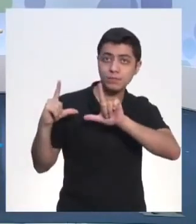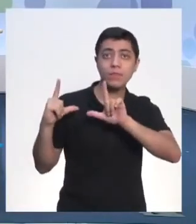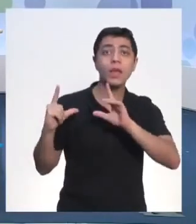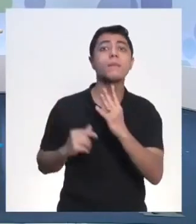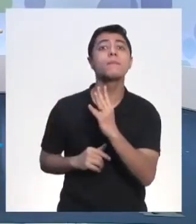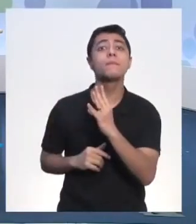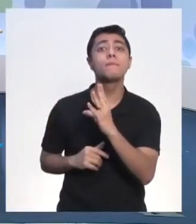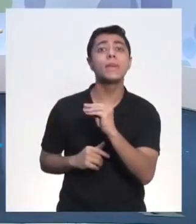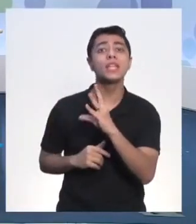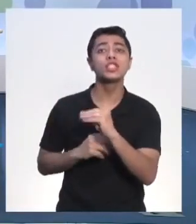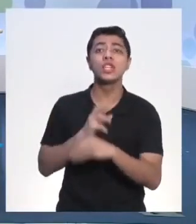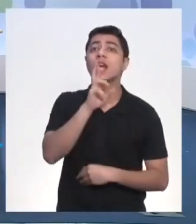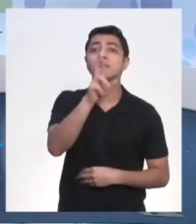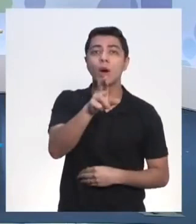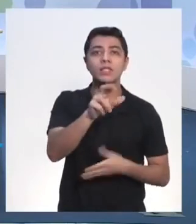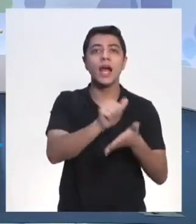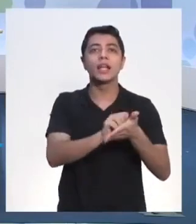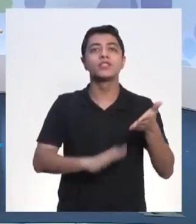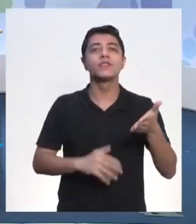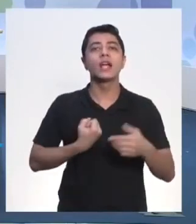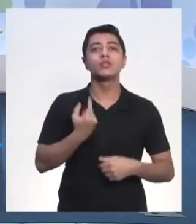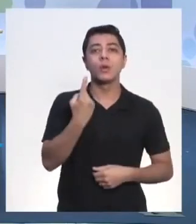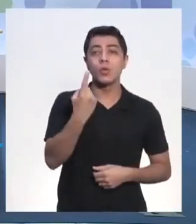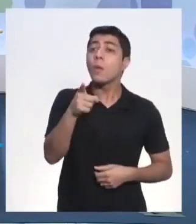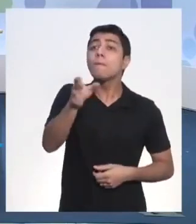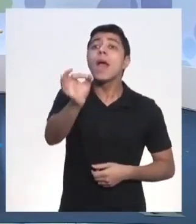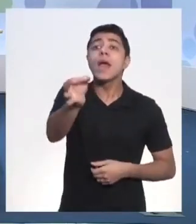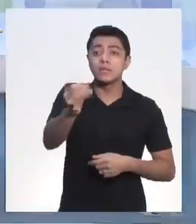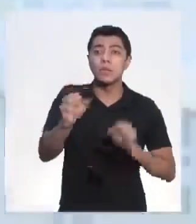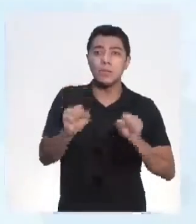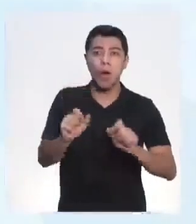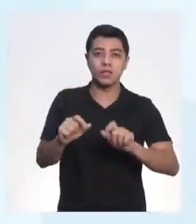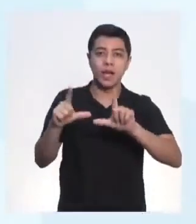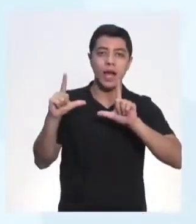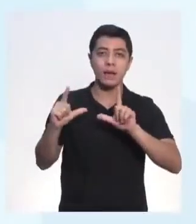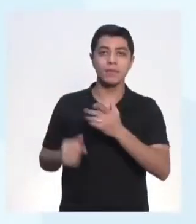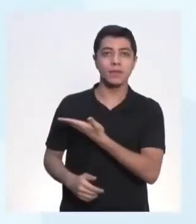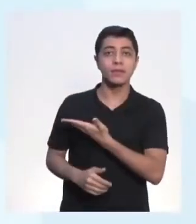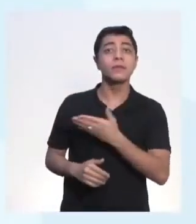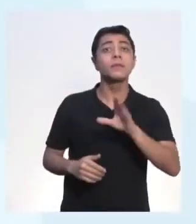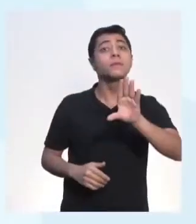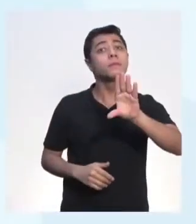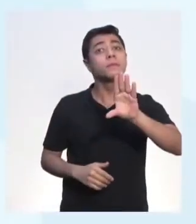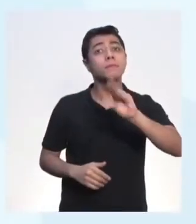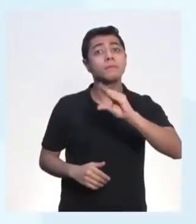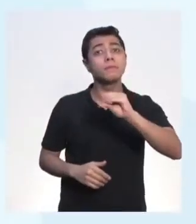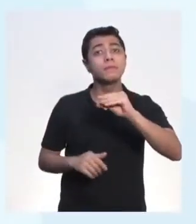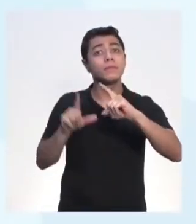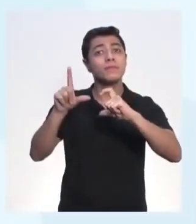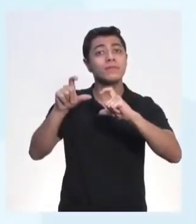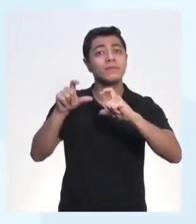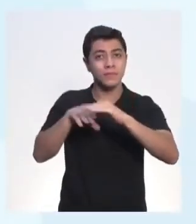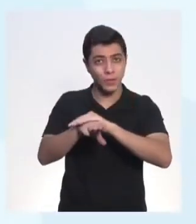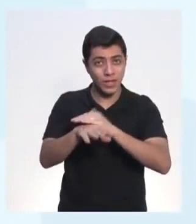atividade 1, que eu esqueci. Esse mesmo. Pode tirar o print, põe para eles. E aí, a gente vai pôr agora a atividade 2 para eles fazerem.